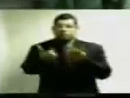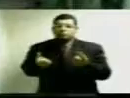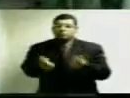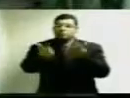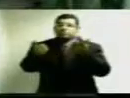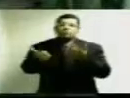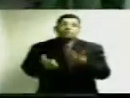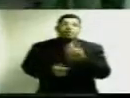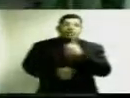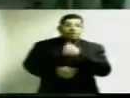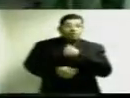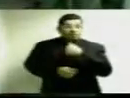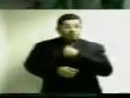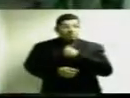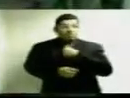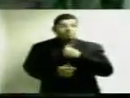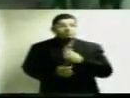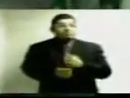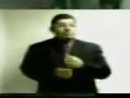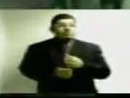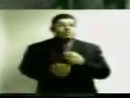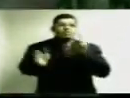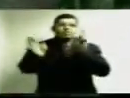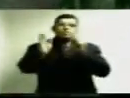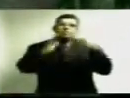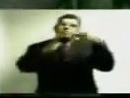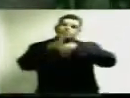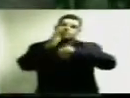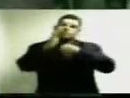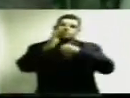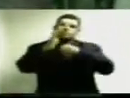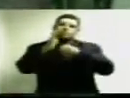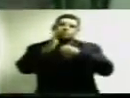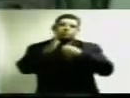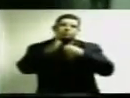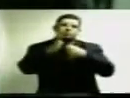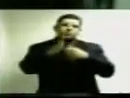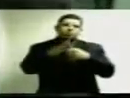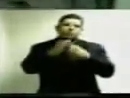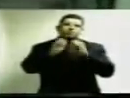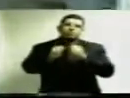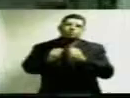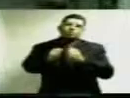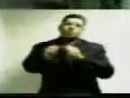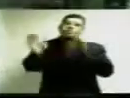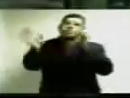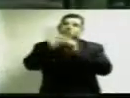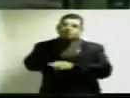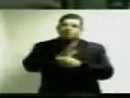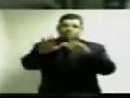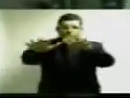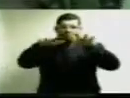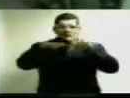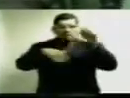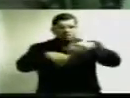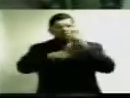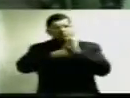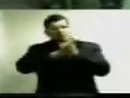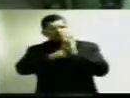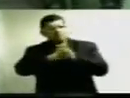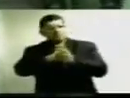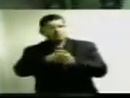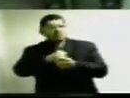disso, eu me pergunto, e faço também essa pergunta ao plenário aqui dessa